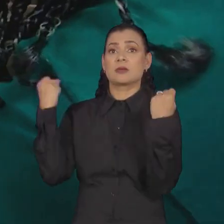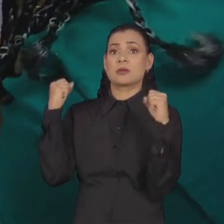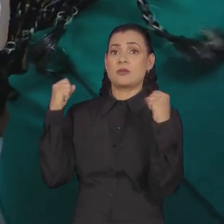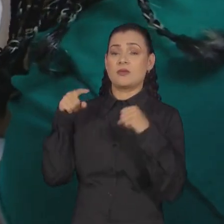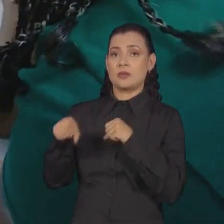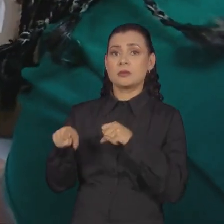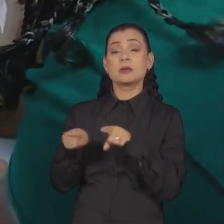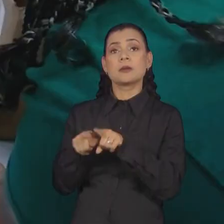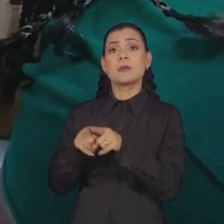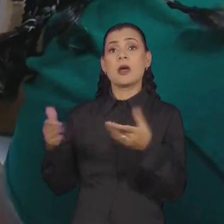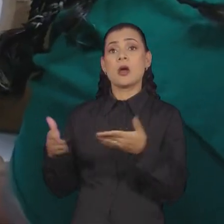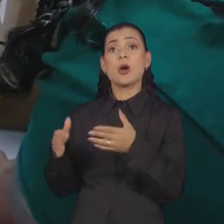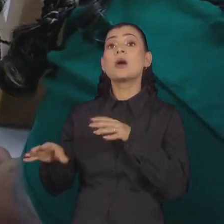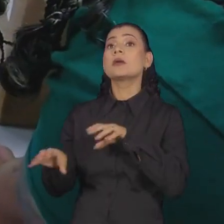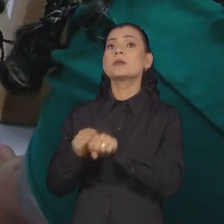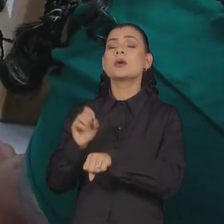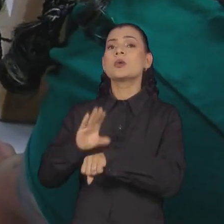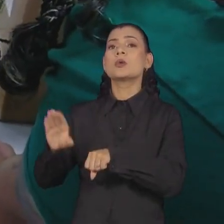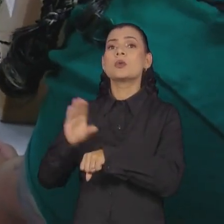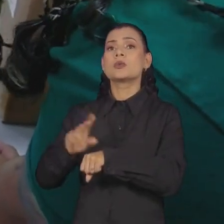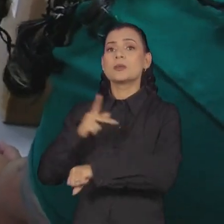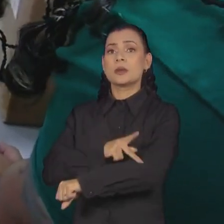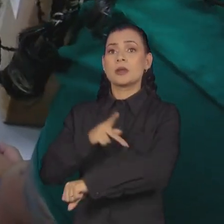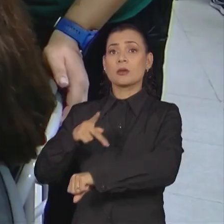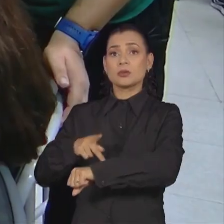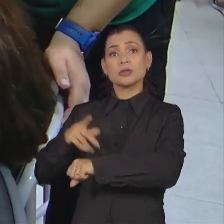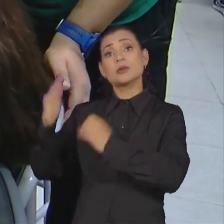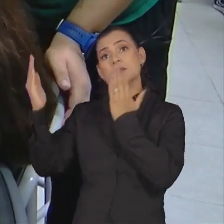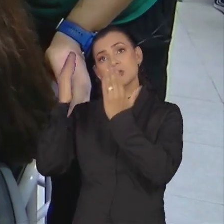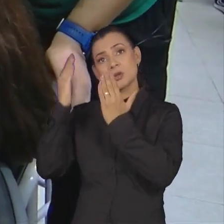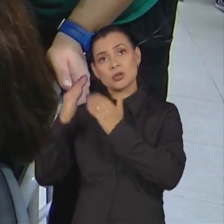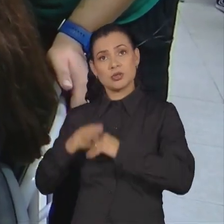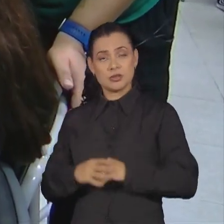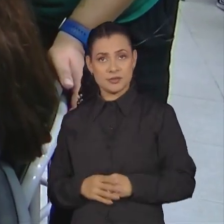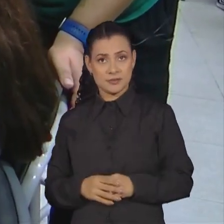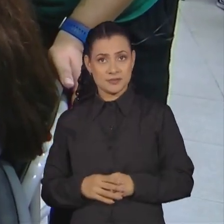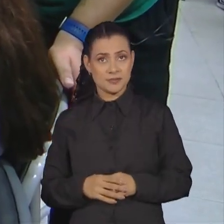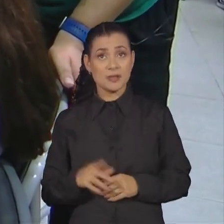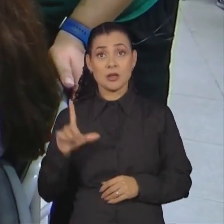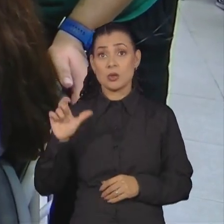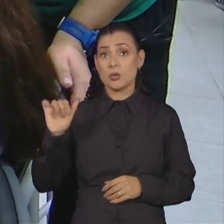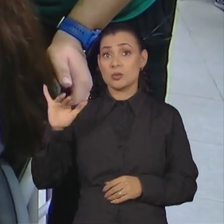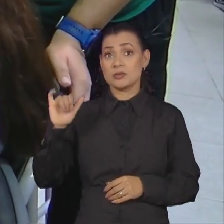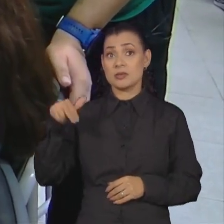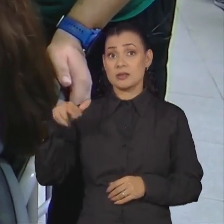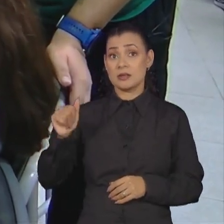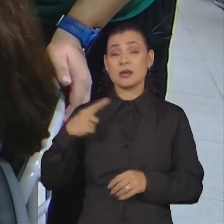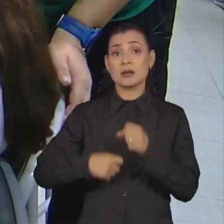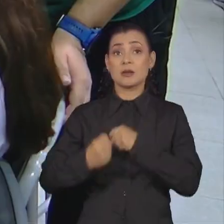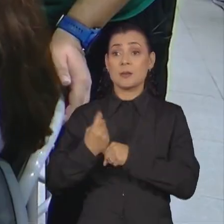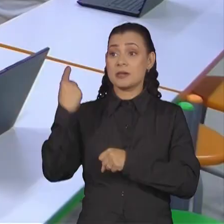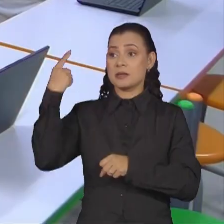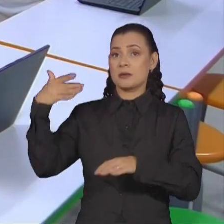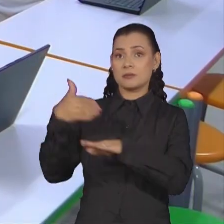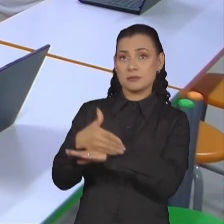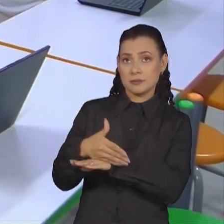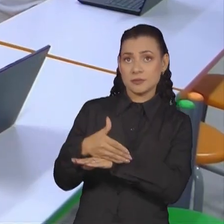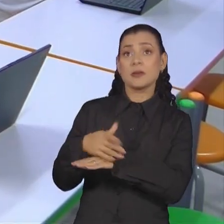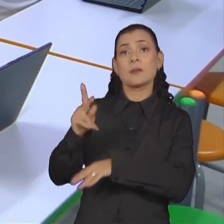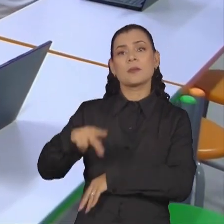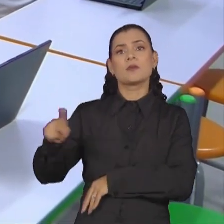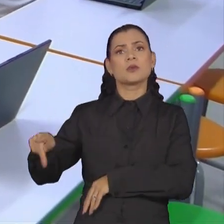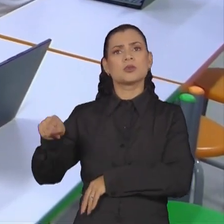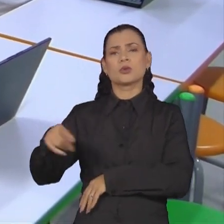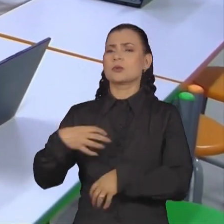e atualmente está finalizando o curso de Pedagogia e Psicologia. A Luciana chegou para nós no ano passado. Uma professora